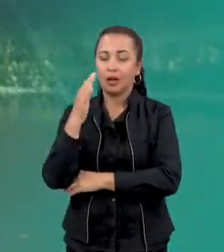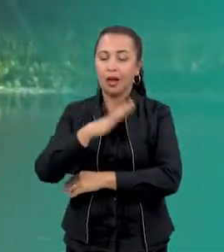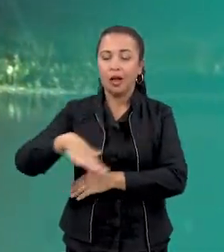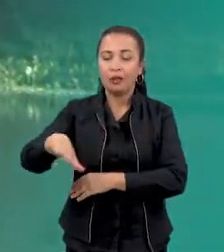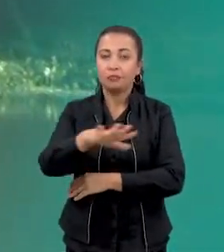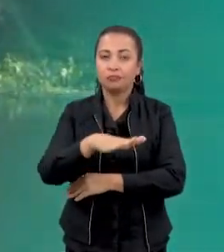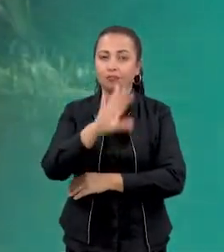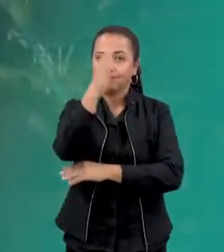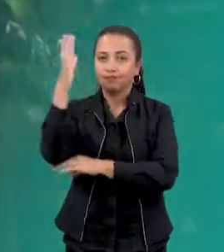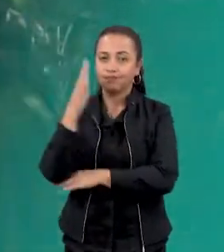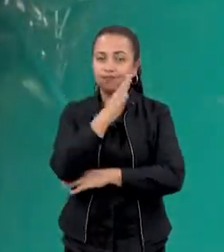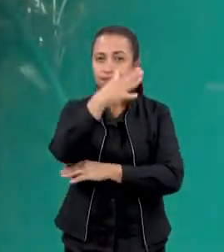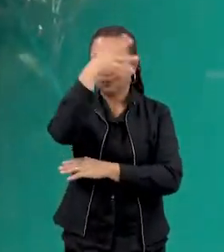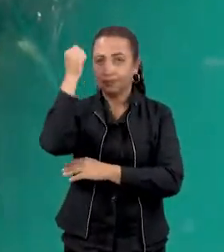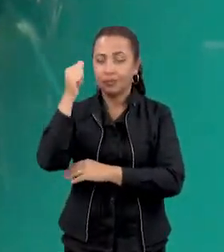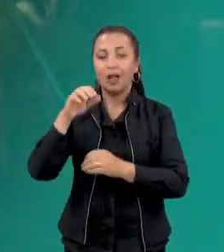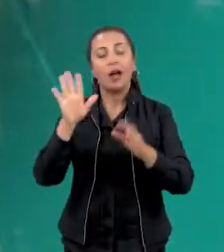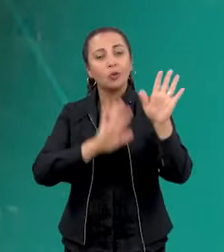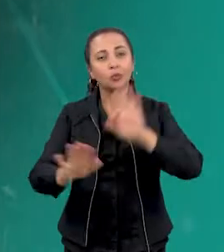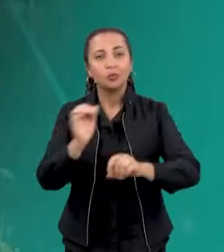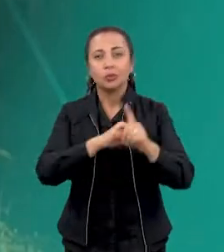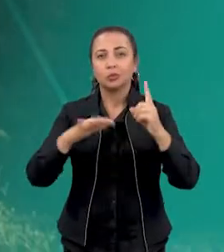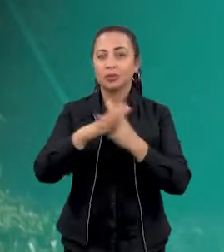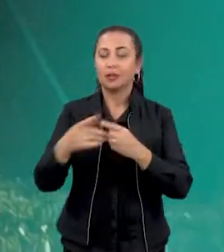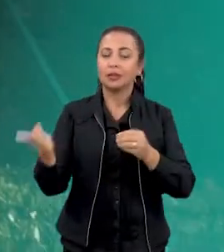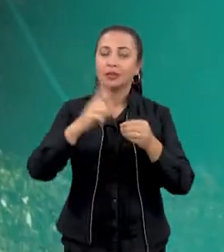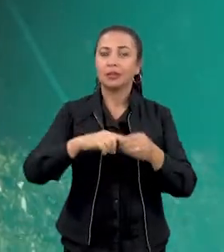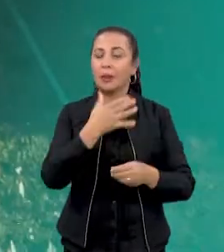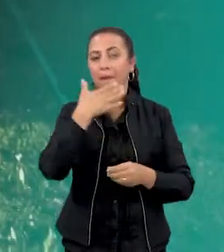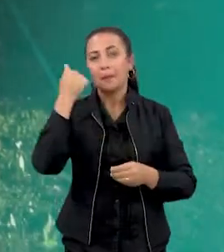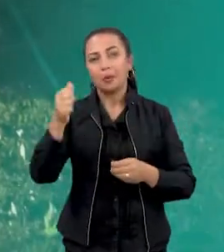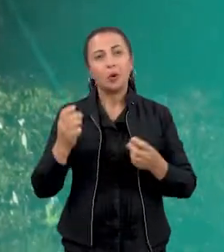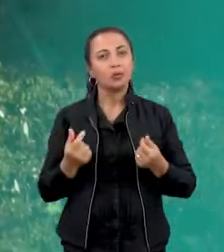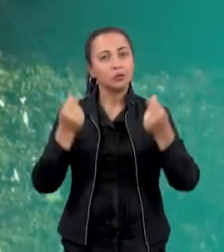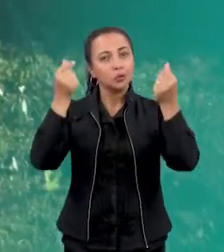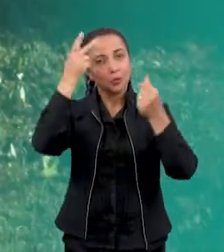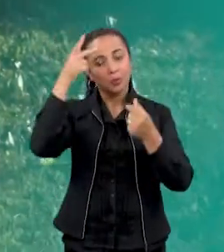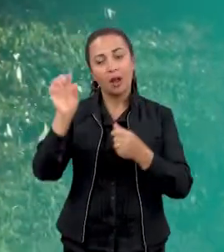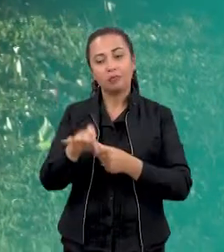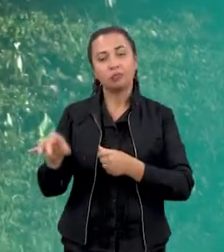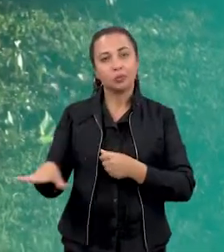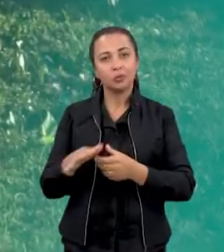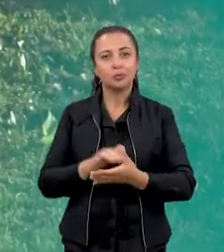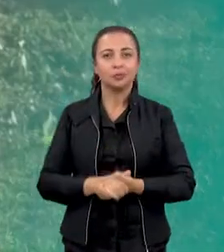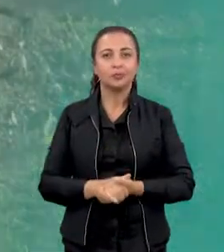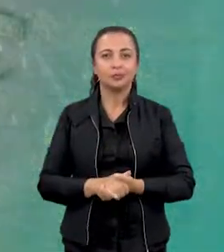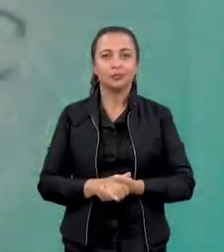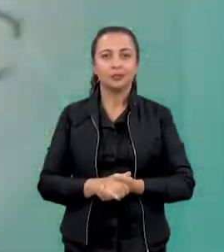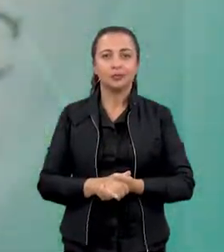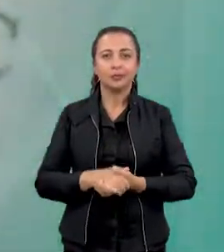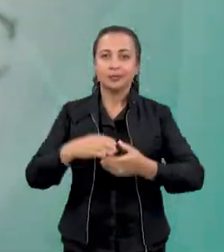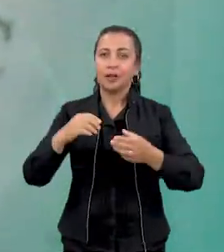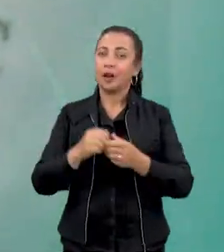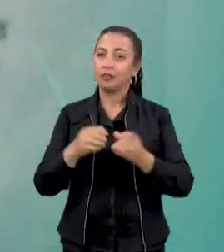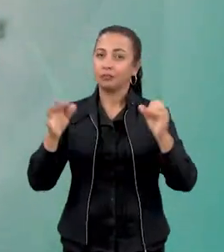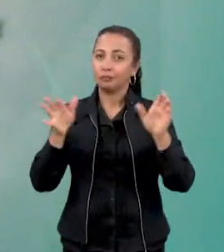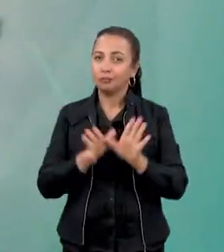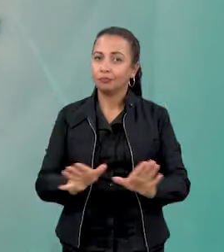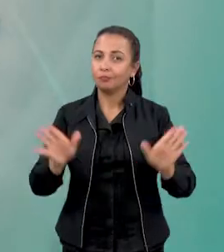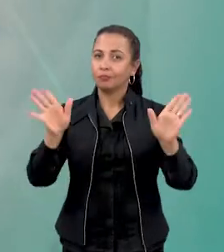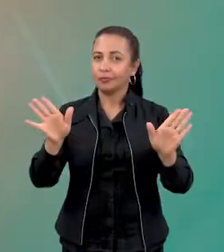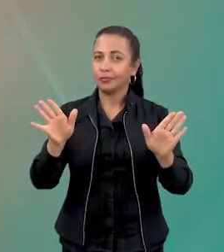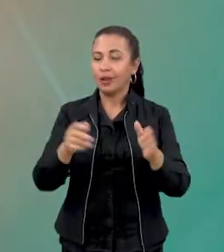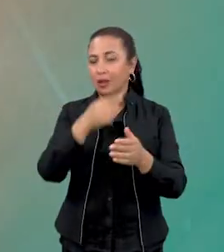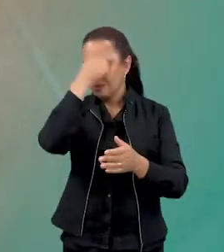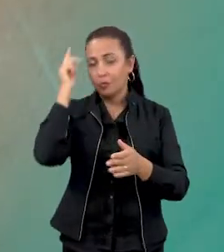árvores da Mata Atlântica não só conserva o ambiente, como pode trazer benefícios financeiros aos produtores. Na Universidade Federal